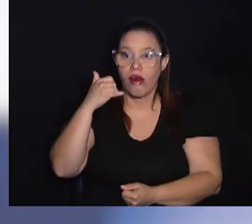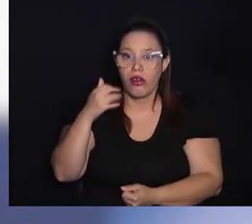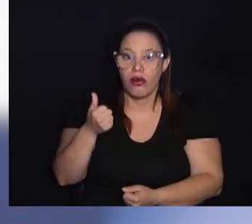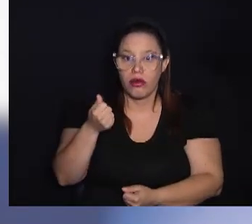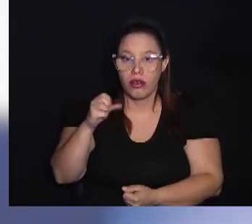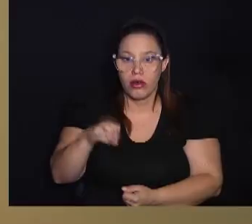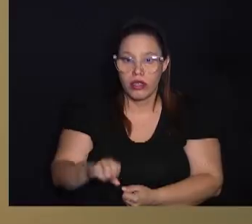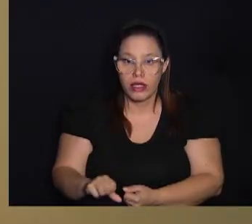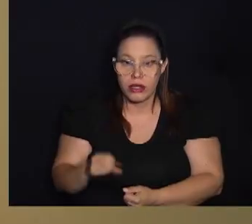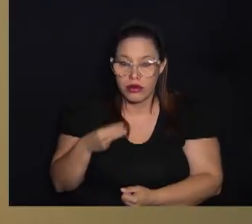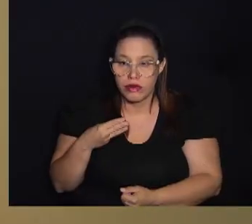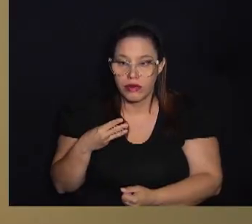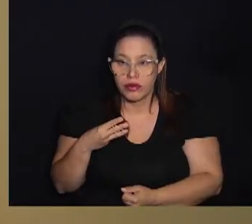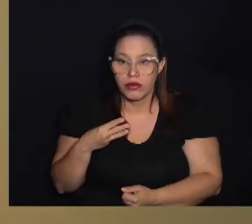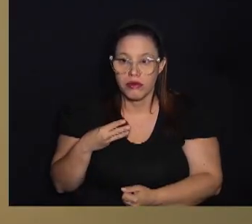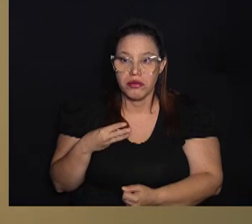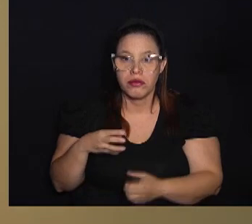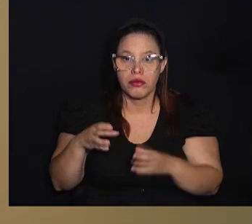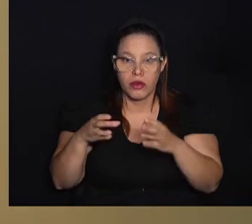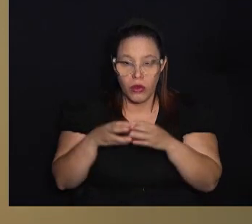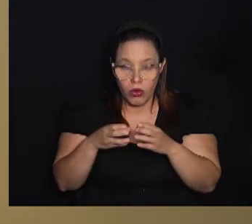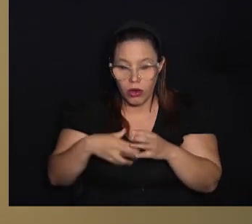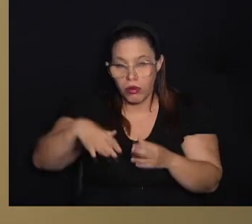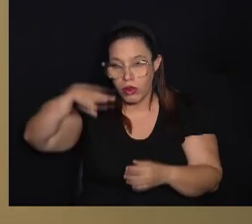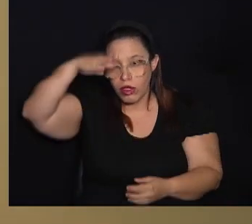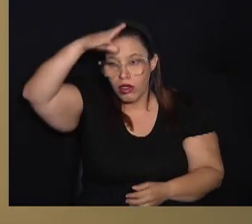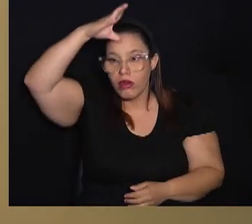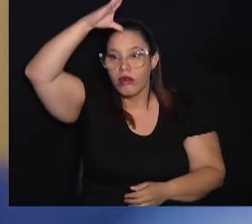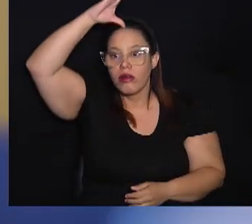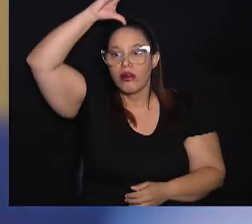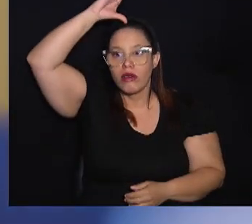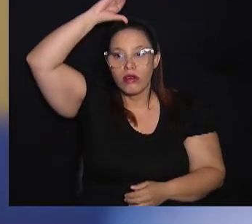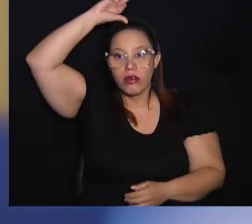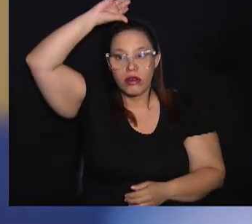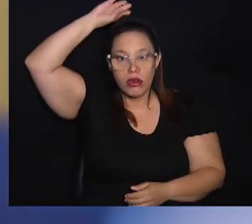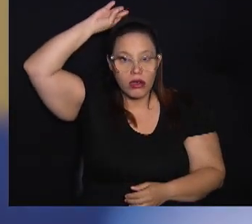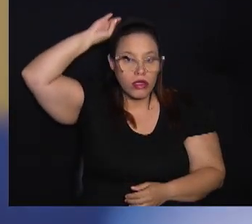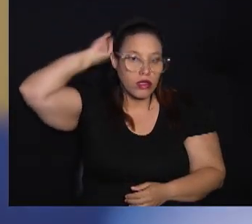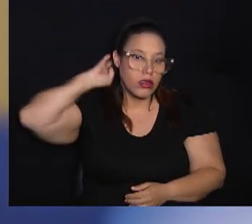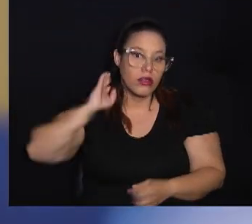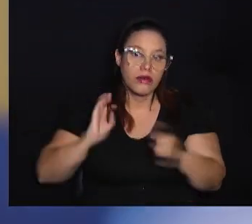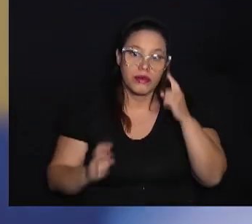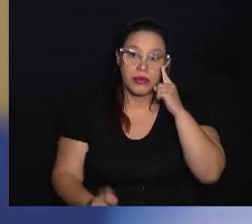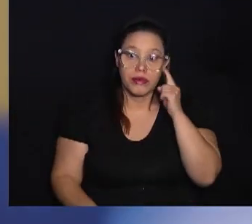número 193. Corpo de Bombeiros, nós vamos deixar aqui o link,